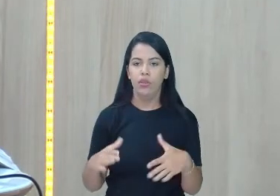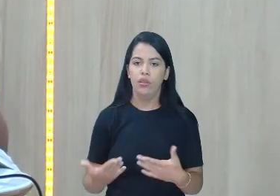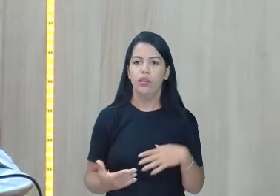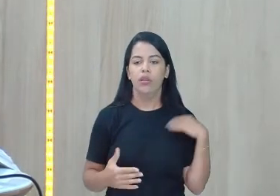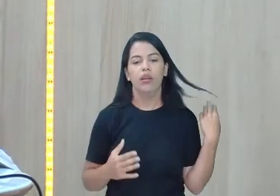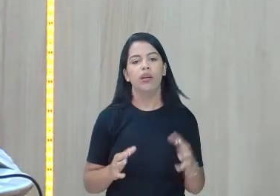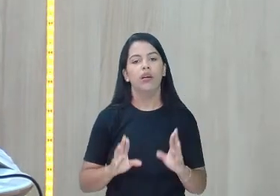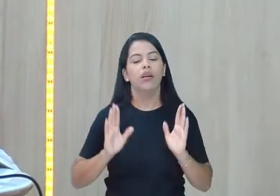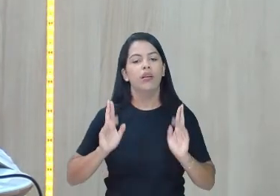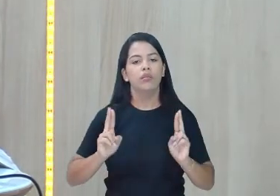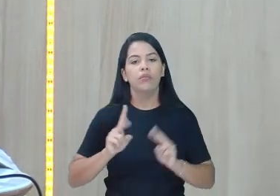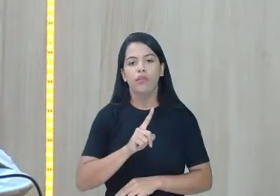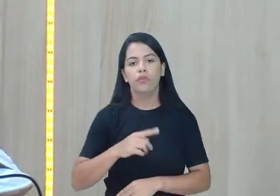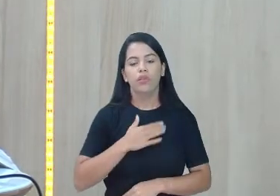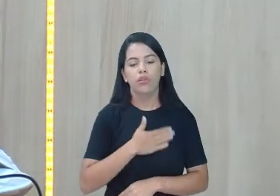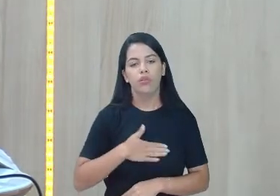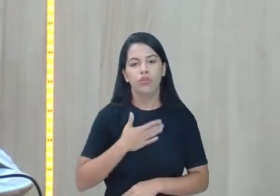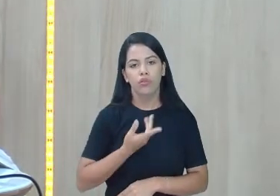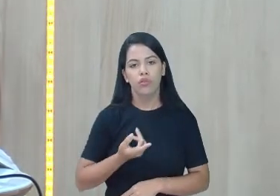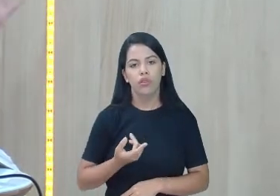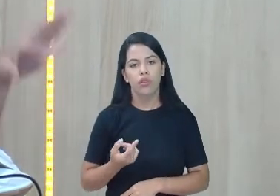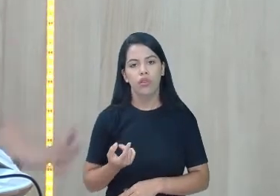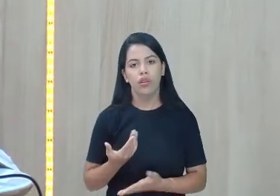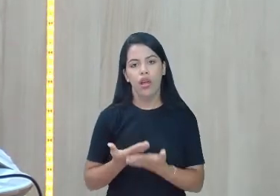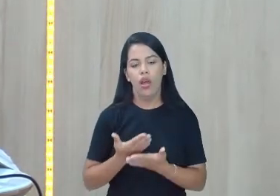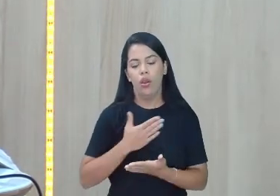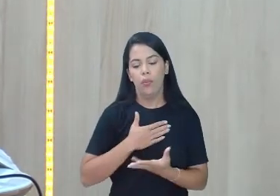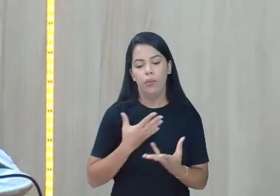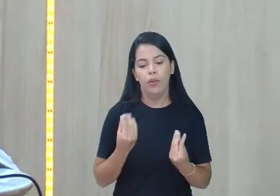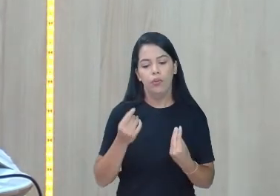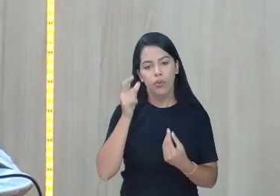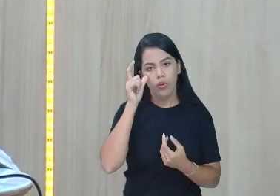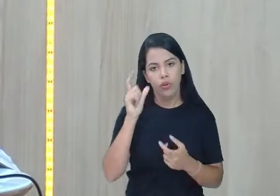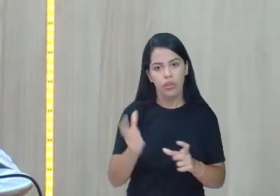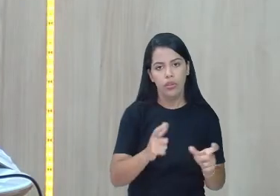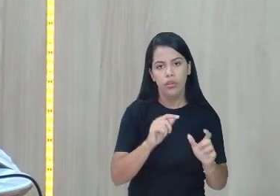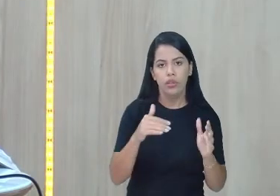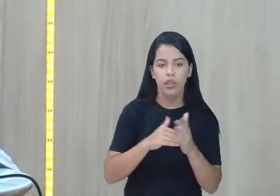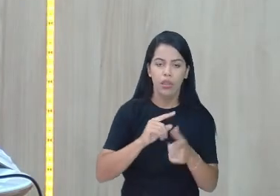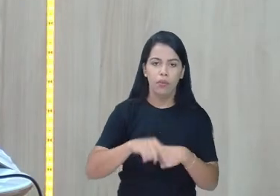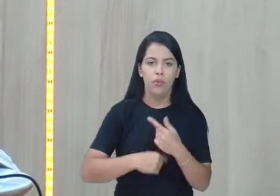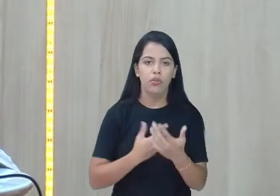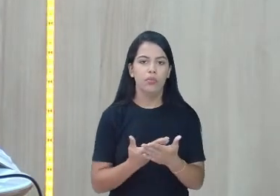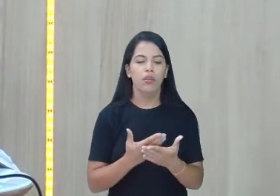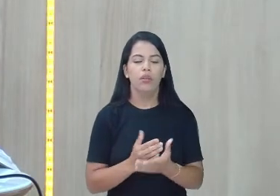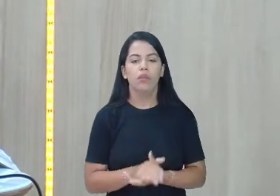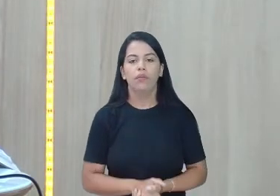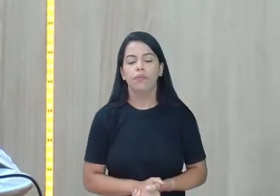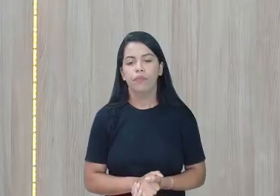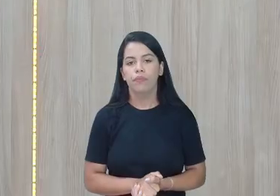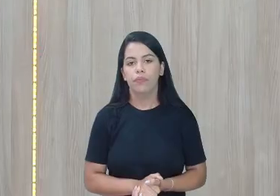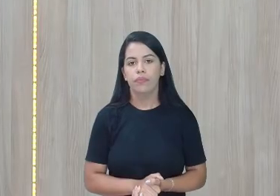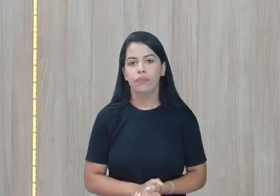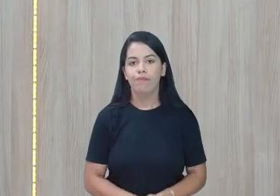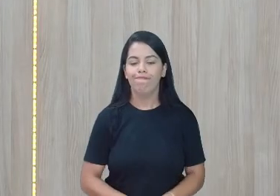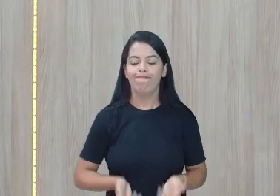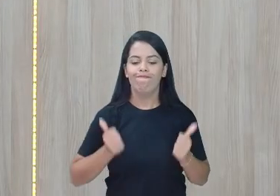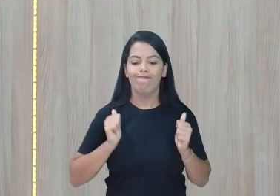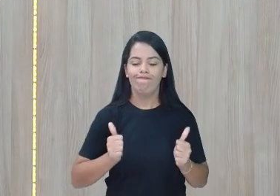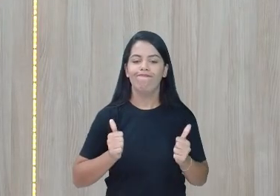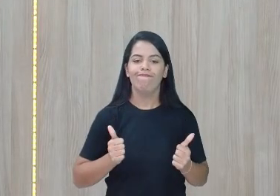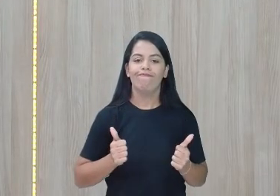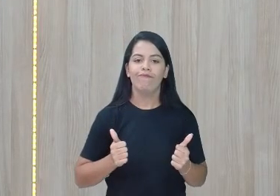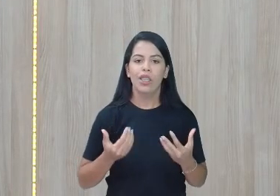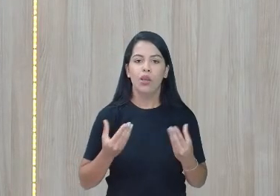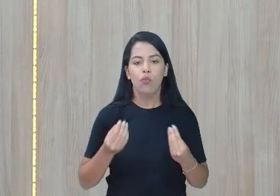isso. Eu espero que vocês tenham gostado. A aula, para mim, pelo menos, foi muito interessante. E até a próxima. Que massa, muito obrigada aí